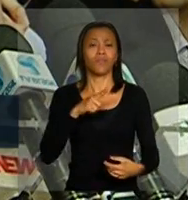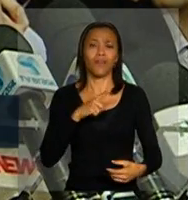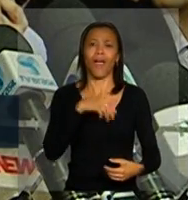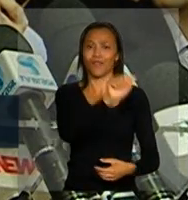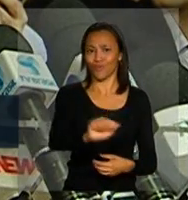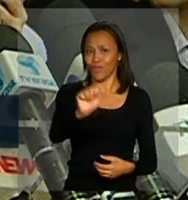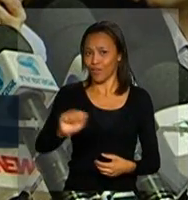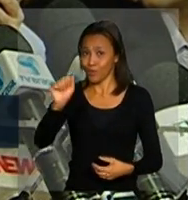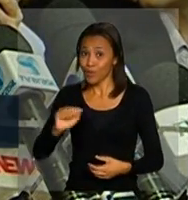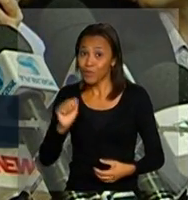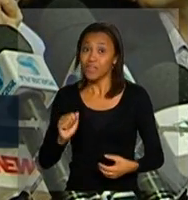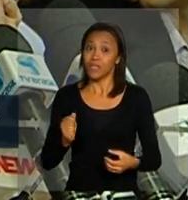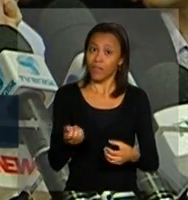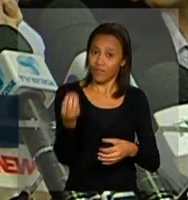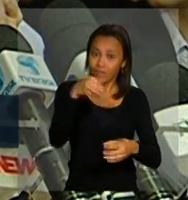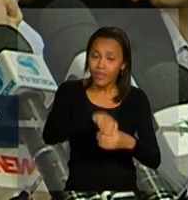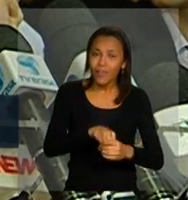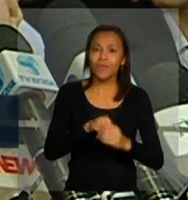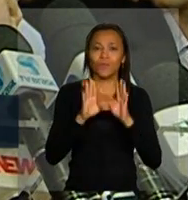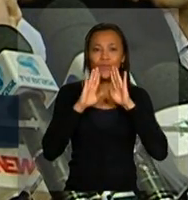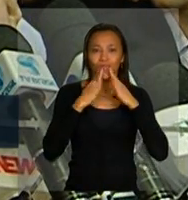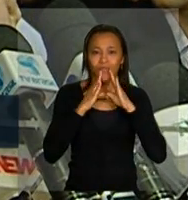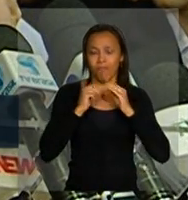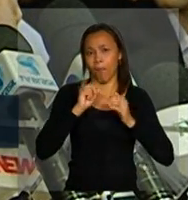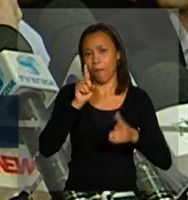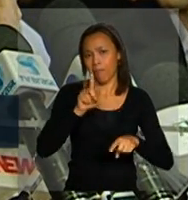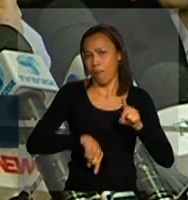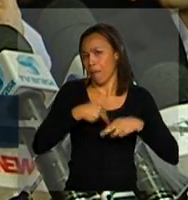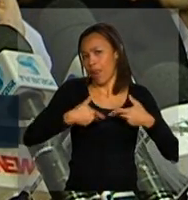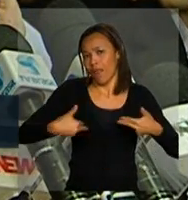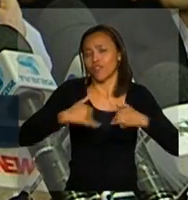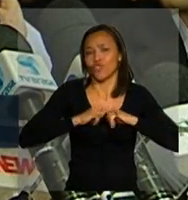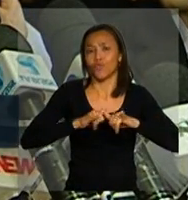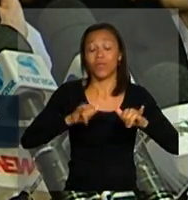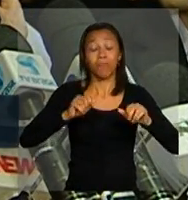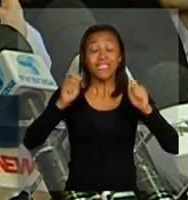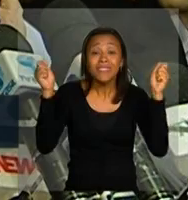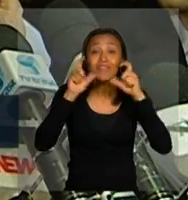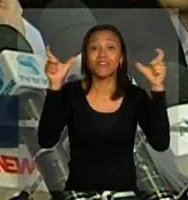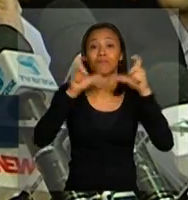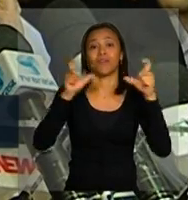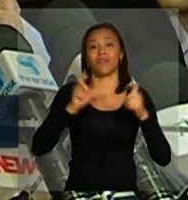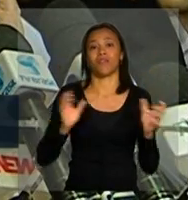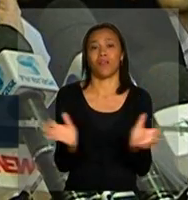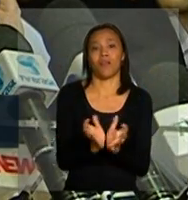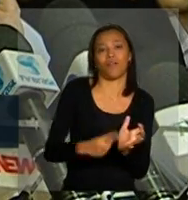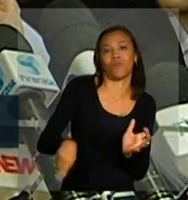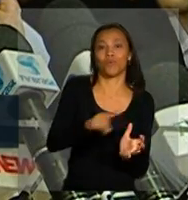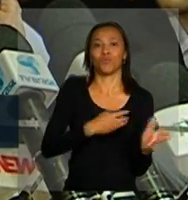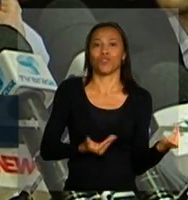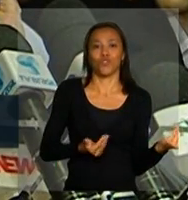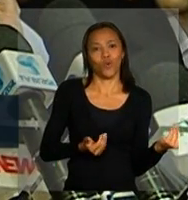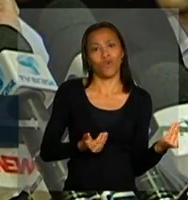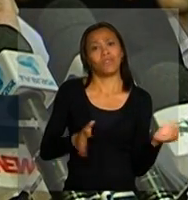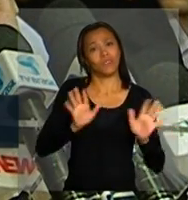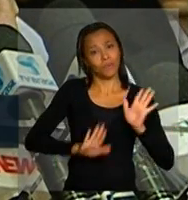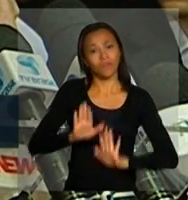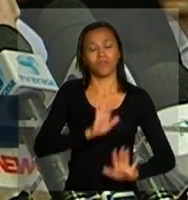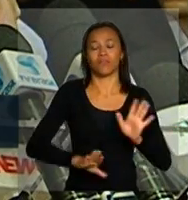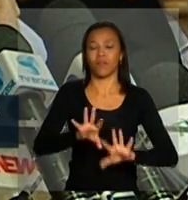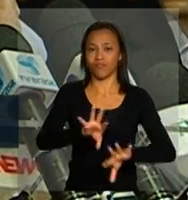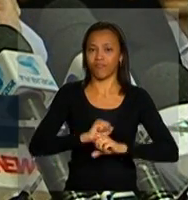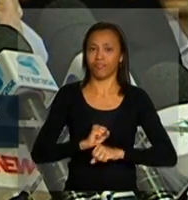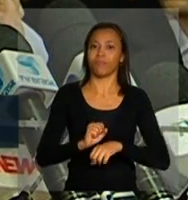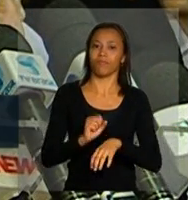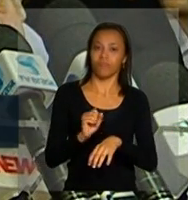que se mobilizam nas mídias sociais, para que a gente desperte no público mais jovem a atitude de prevenção pelo HIV e a